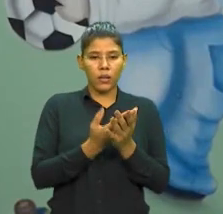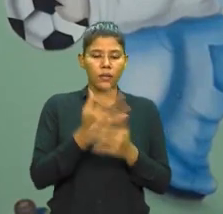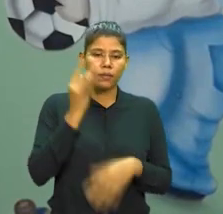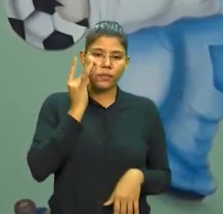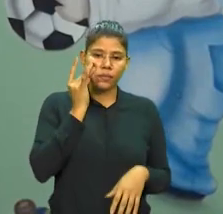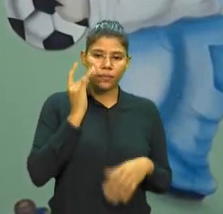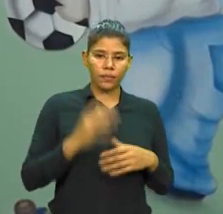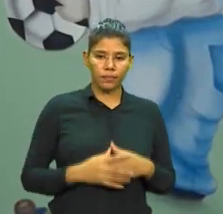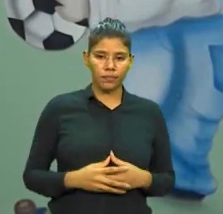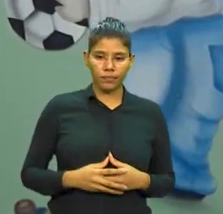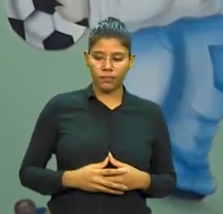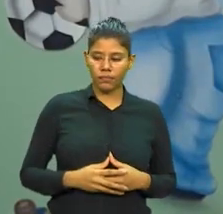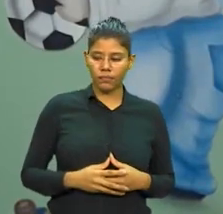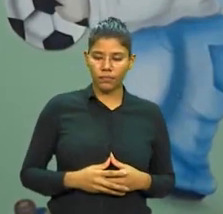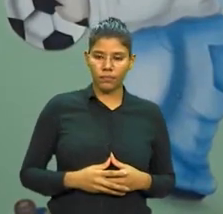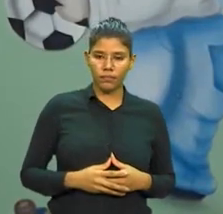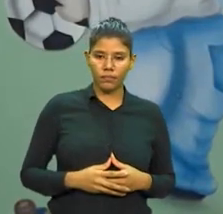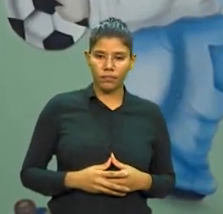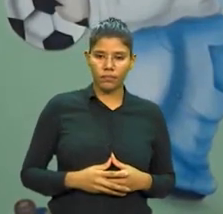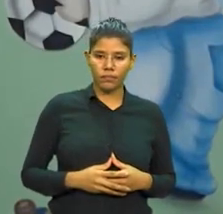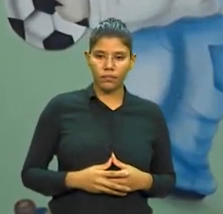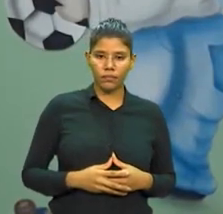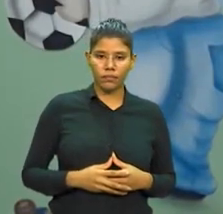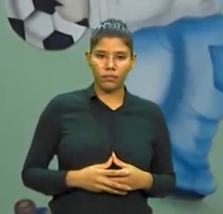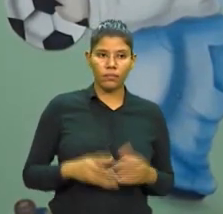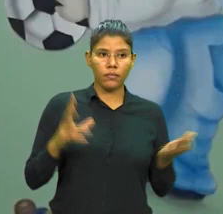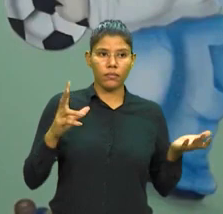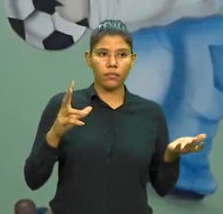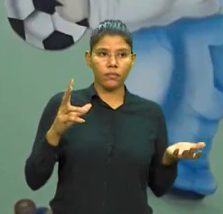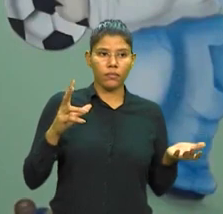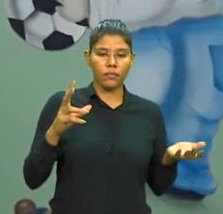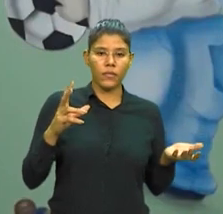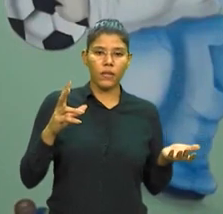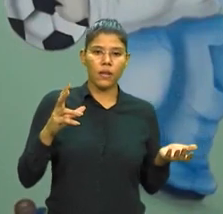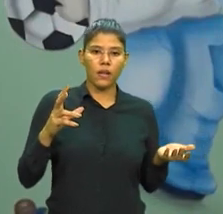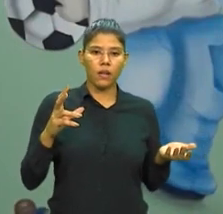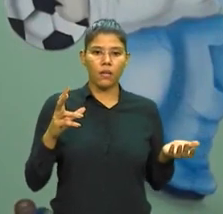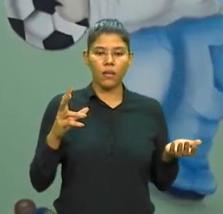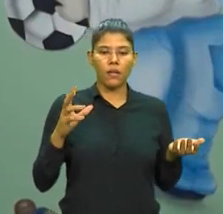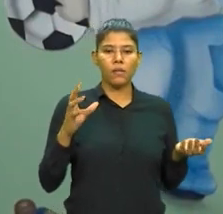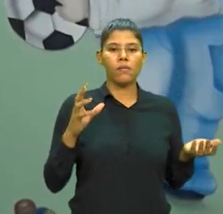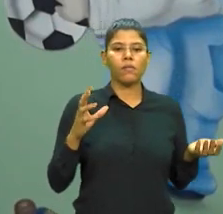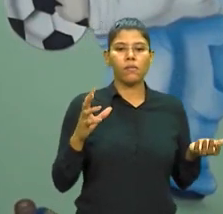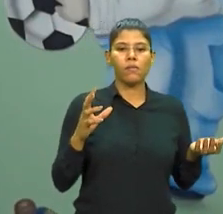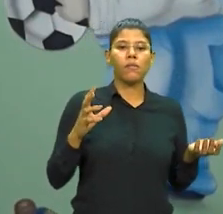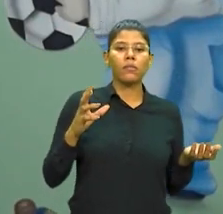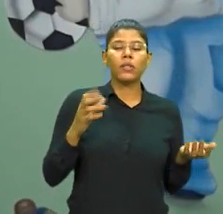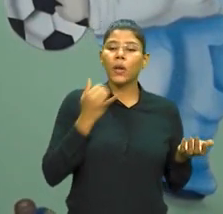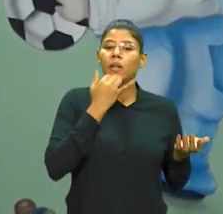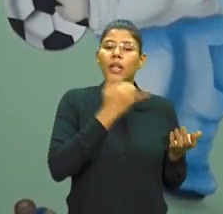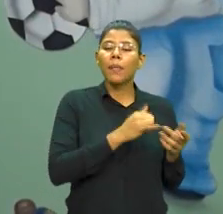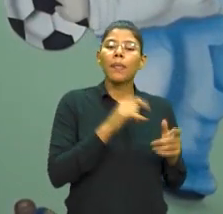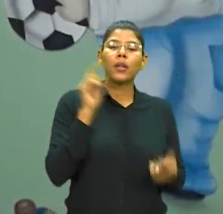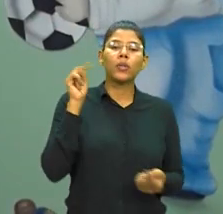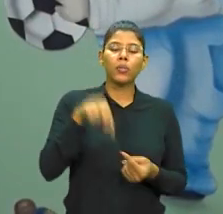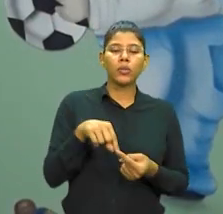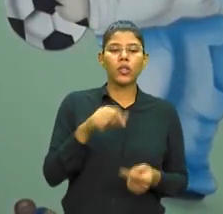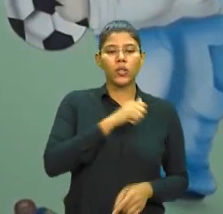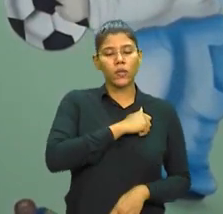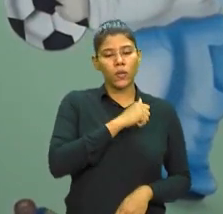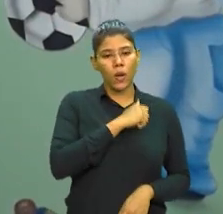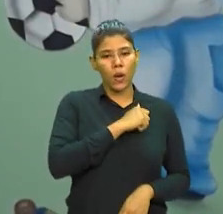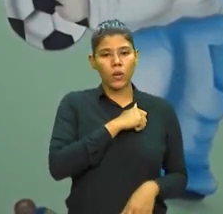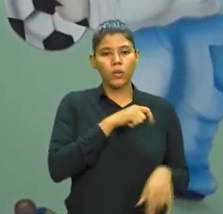velocidade que essa aprendizagem vai ser recuperada ela diz respeito ao próprio objetivo do aluno ela diz respeito aos objetivos da